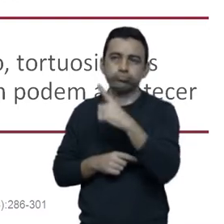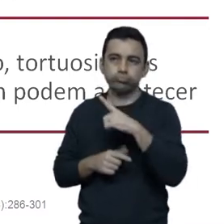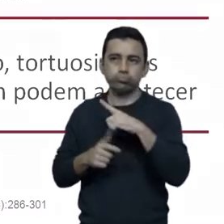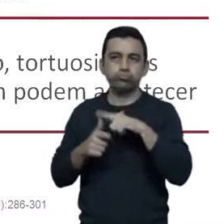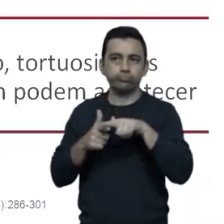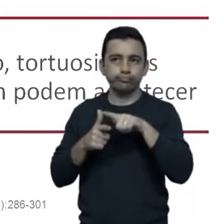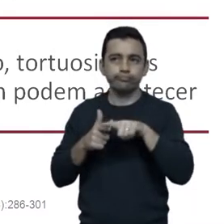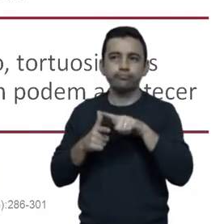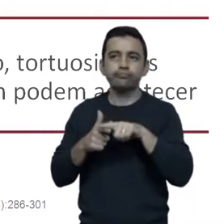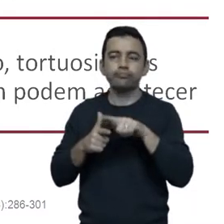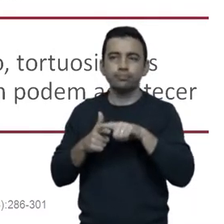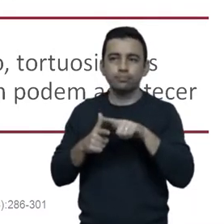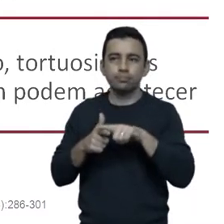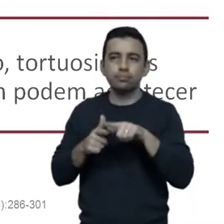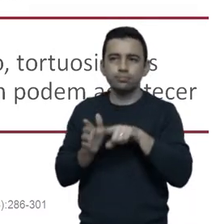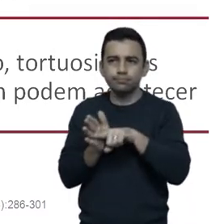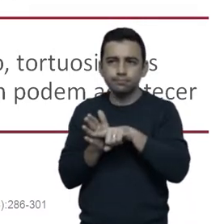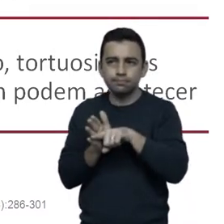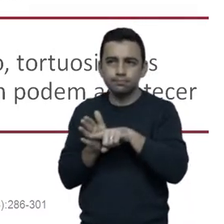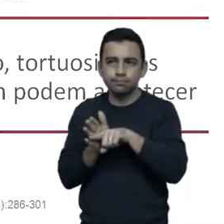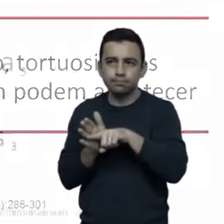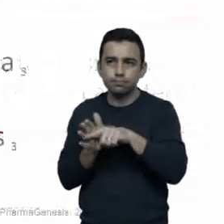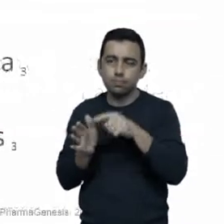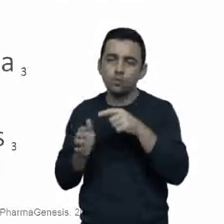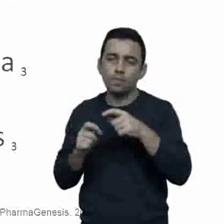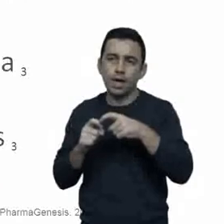feito um diagnóstico pelo oftalmologista.